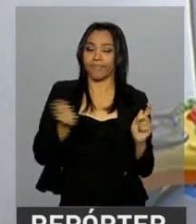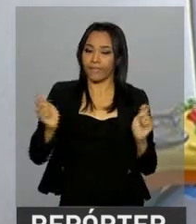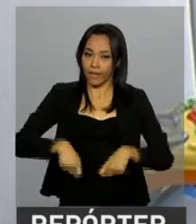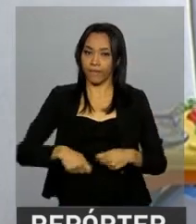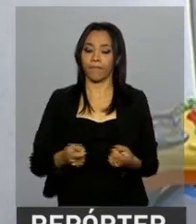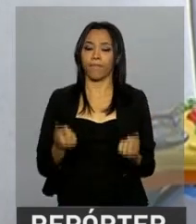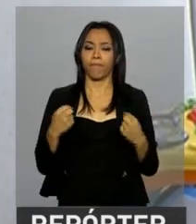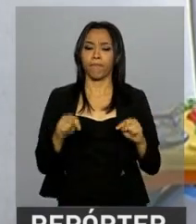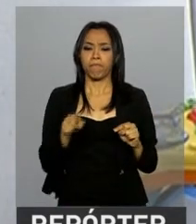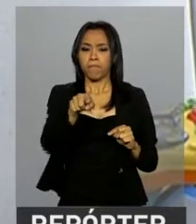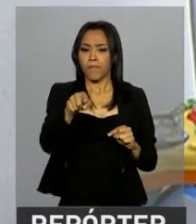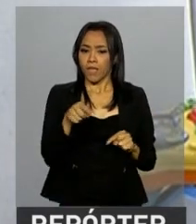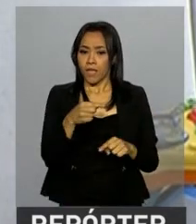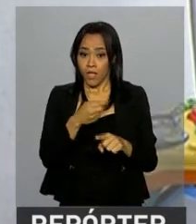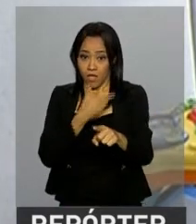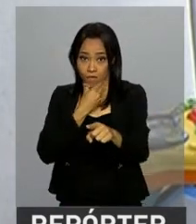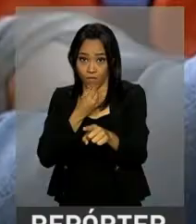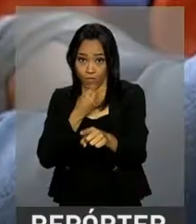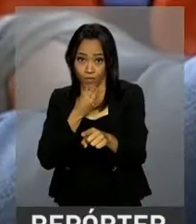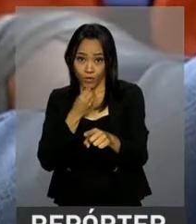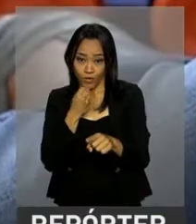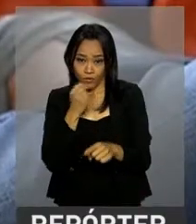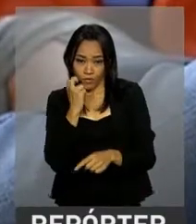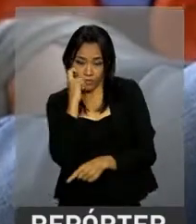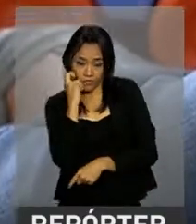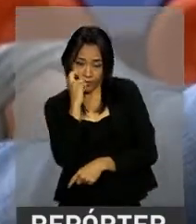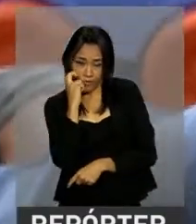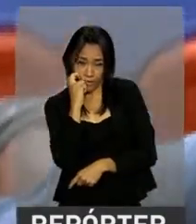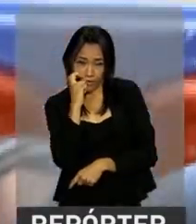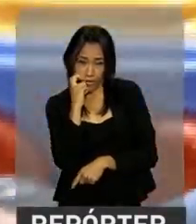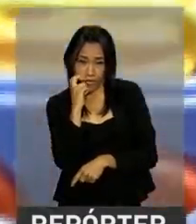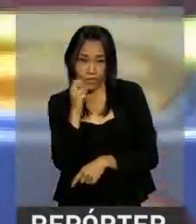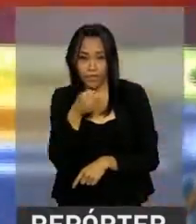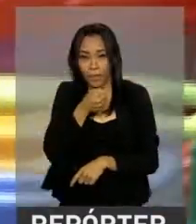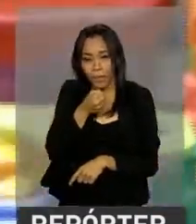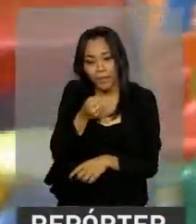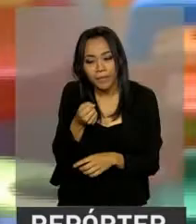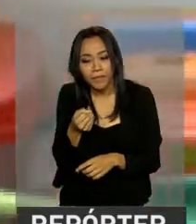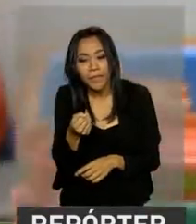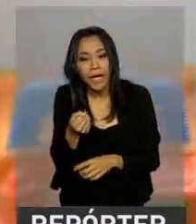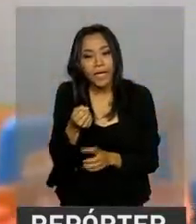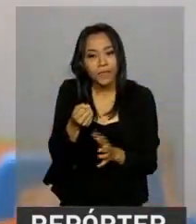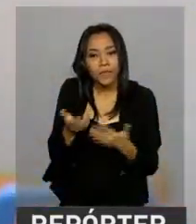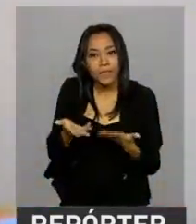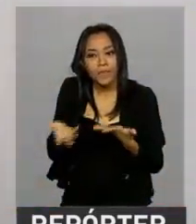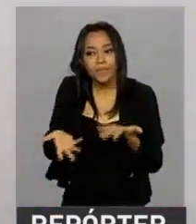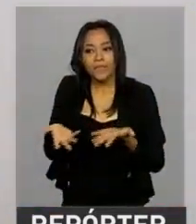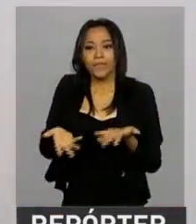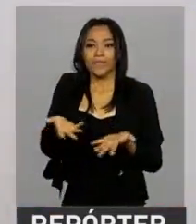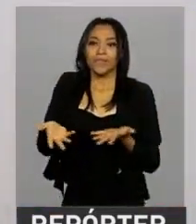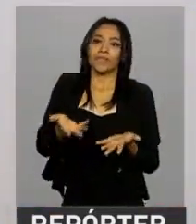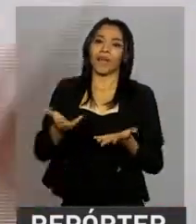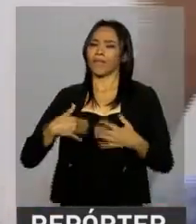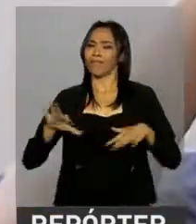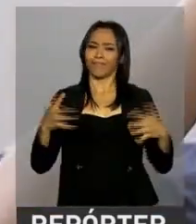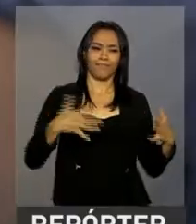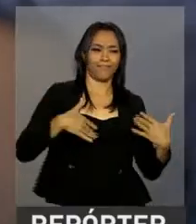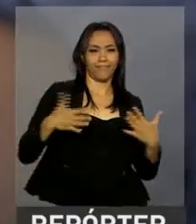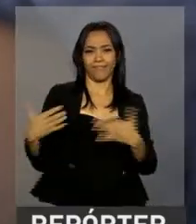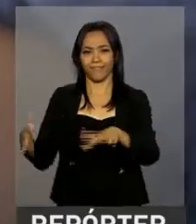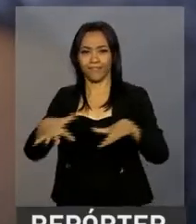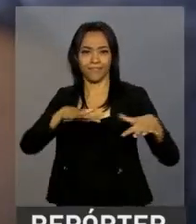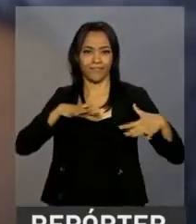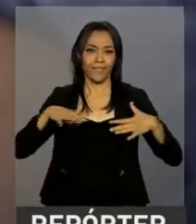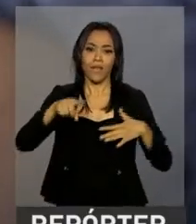no início felipe estava assim meio tímido mas foi só ganhar um pouquinho de confiança para logo se soltar o